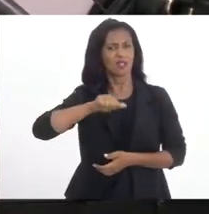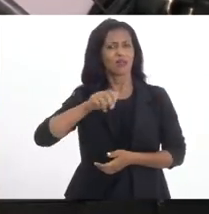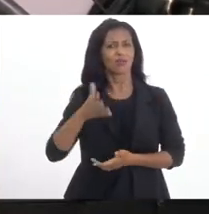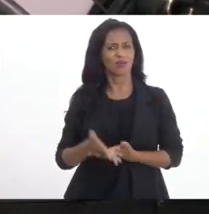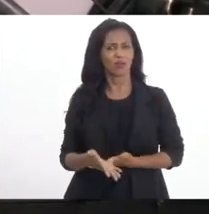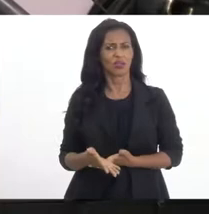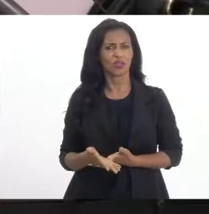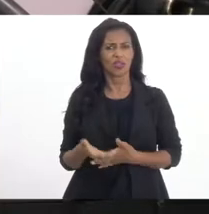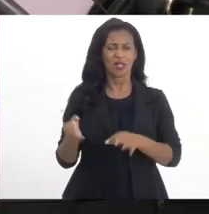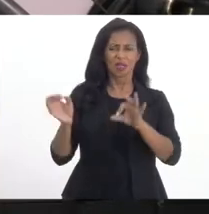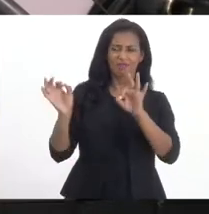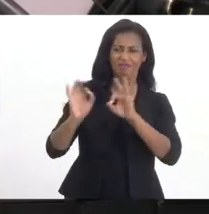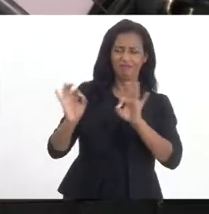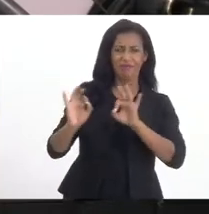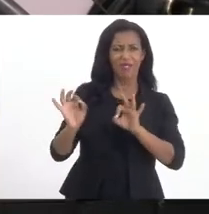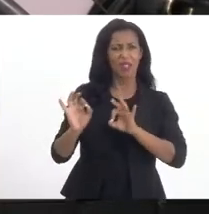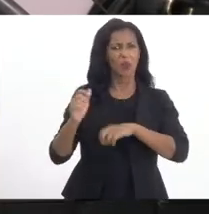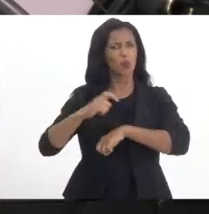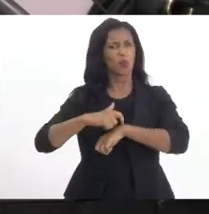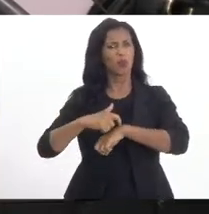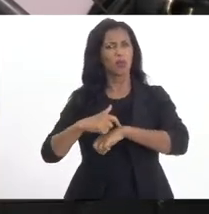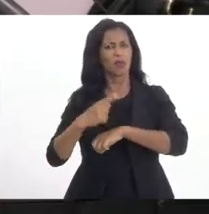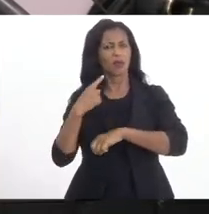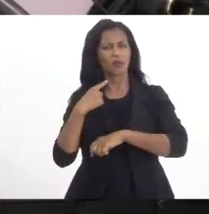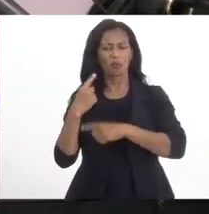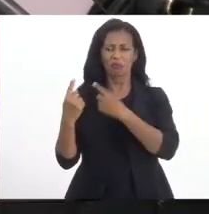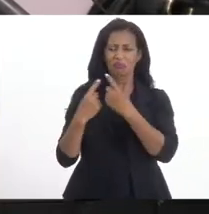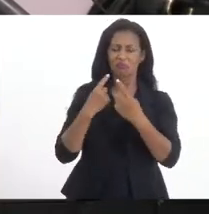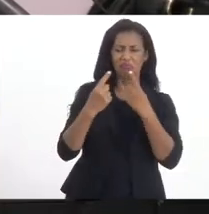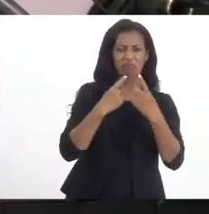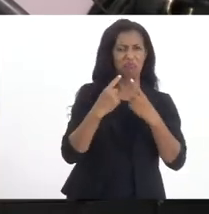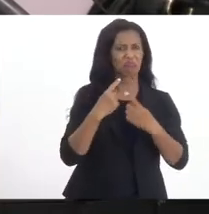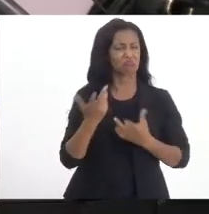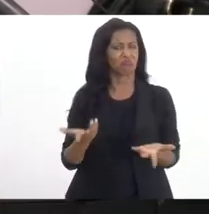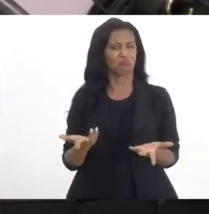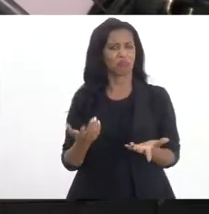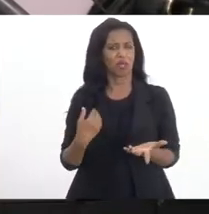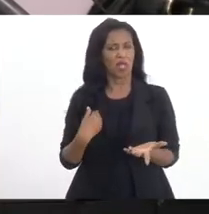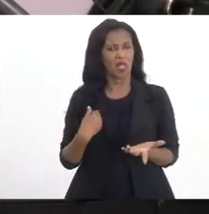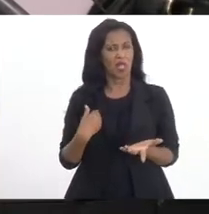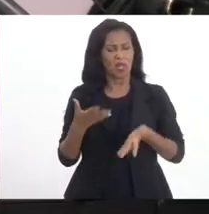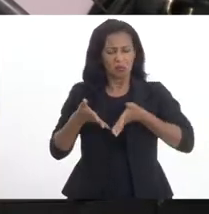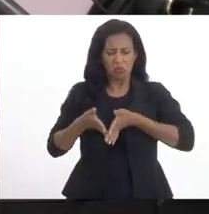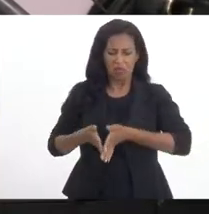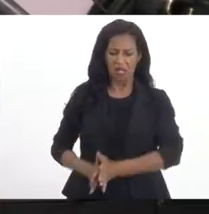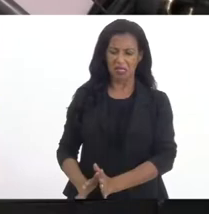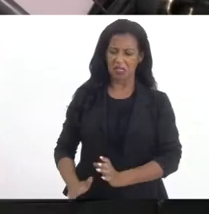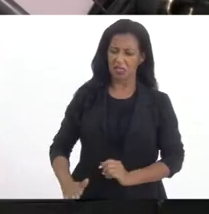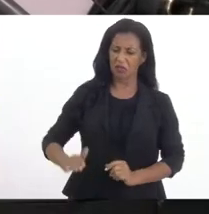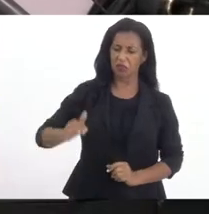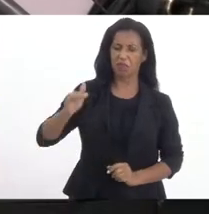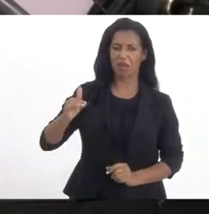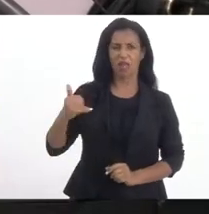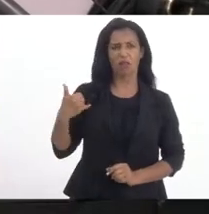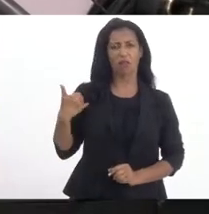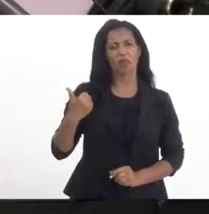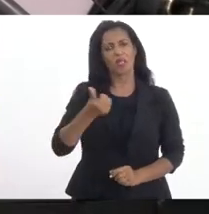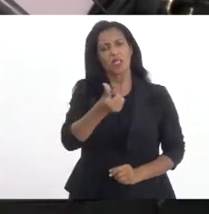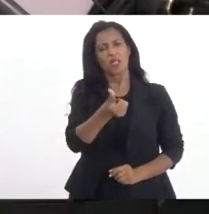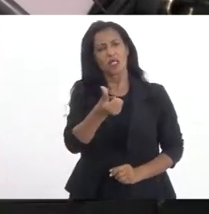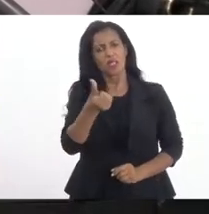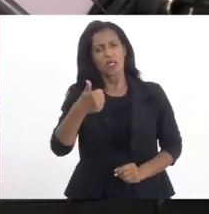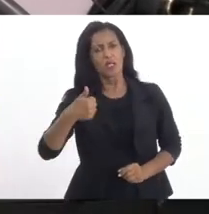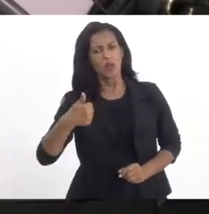que em nenhum momento foi ouvida para discutir esse tema da UESO. Eu sou nascida e criada na Zona Oeste, estou com 61 anos de